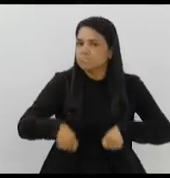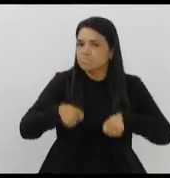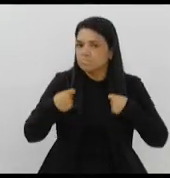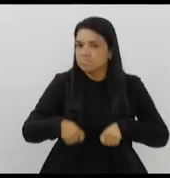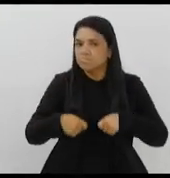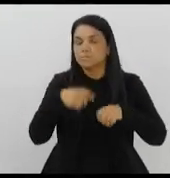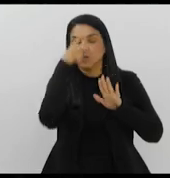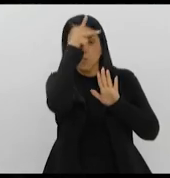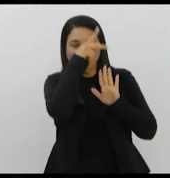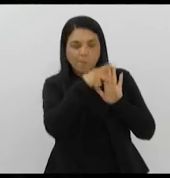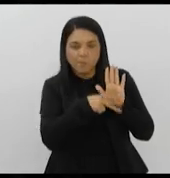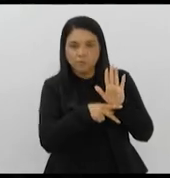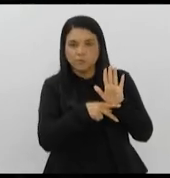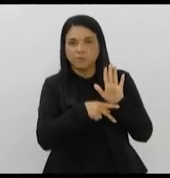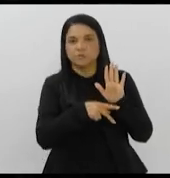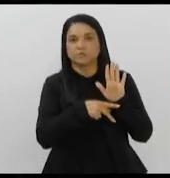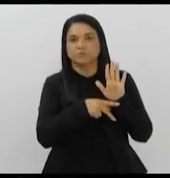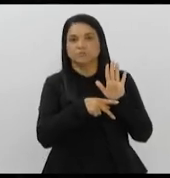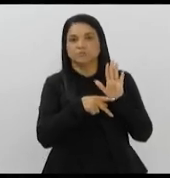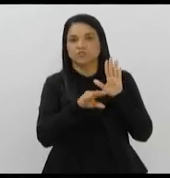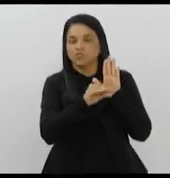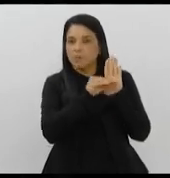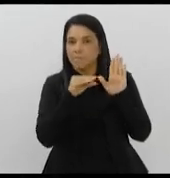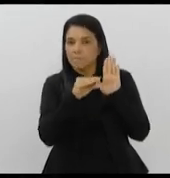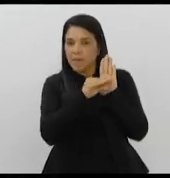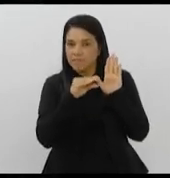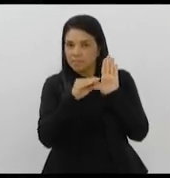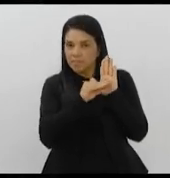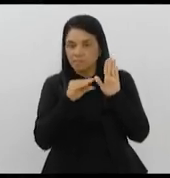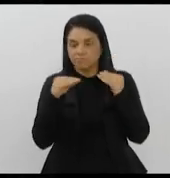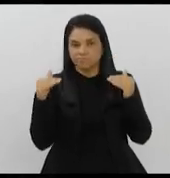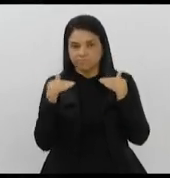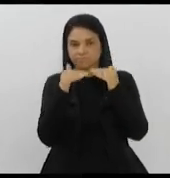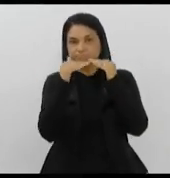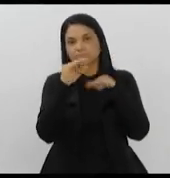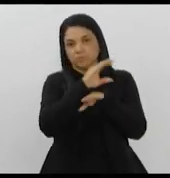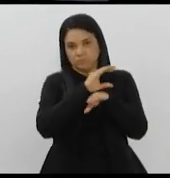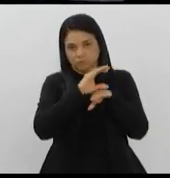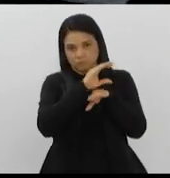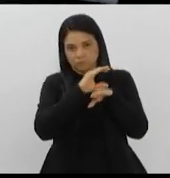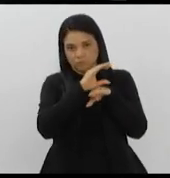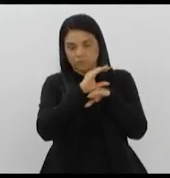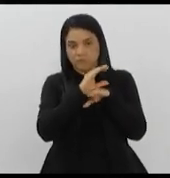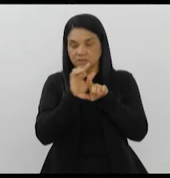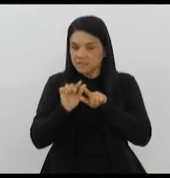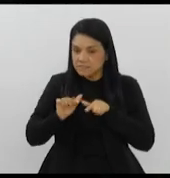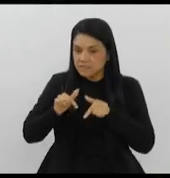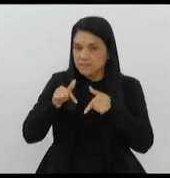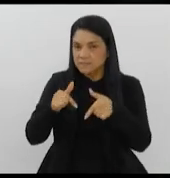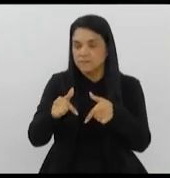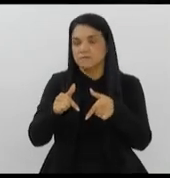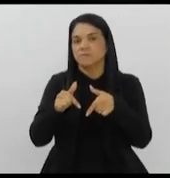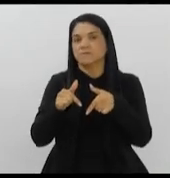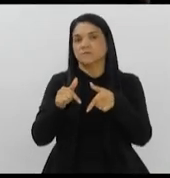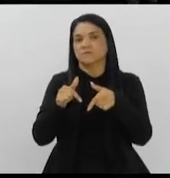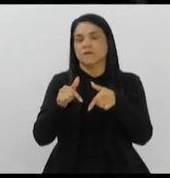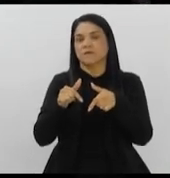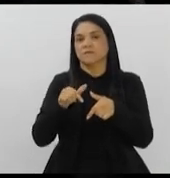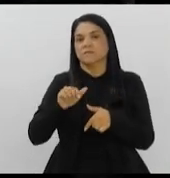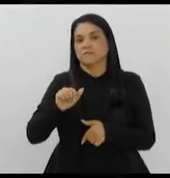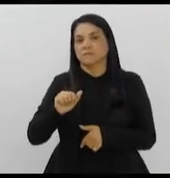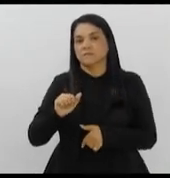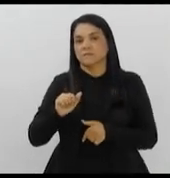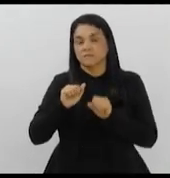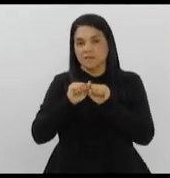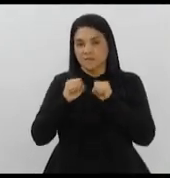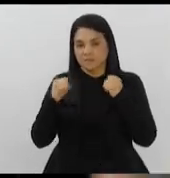um projeto de emenda constitucional, de iniciativa das Assembleias Legislativas do Brasil inteiro. Há